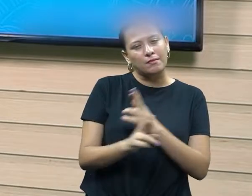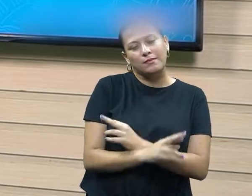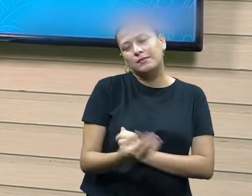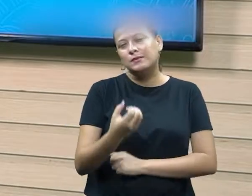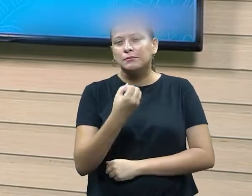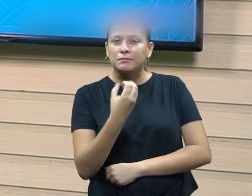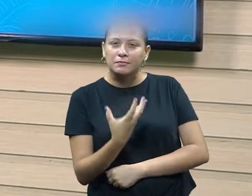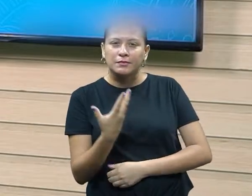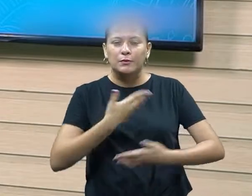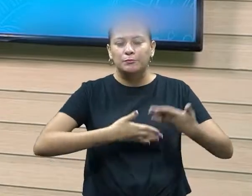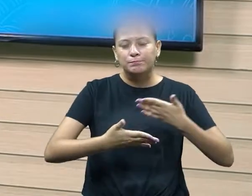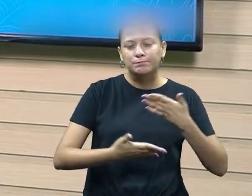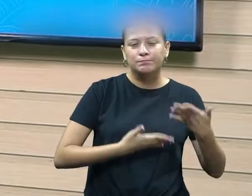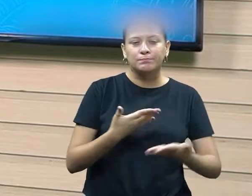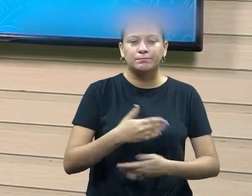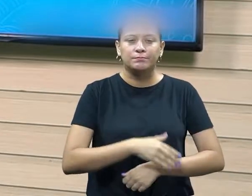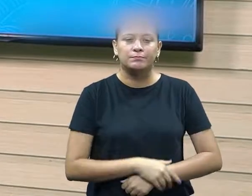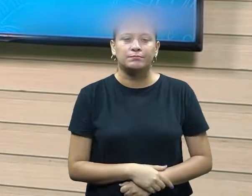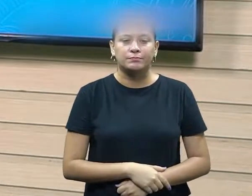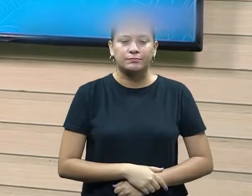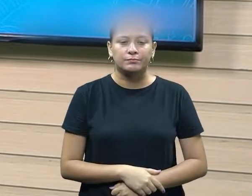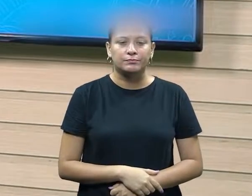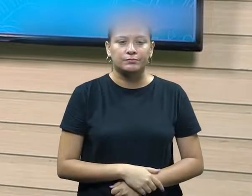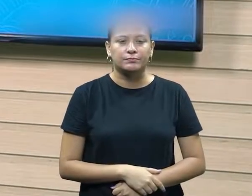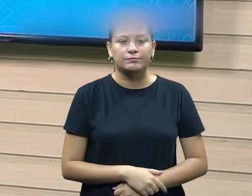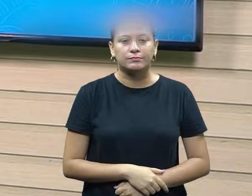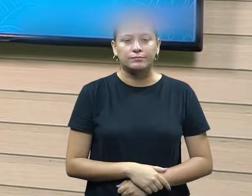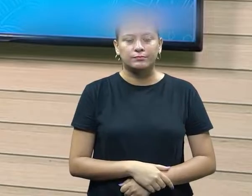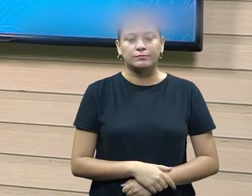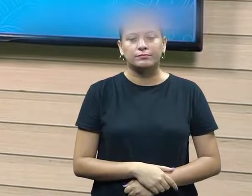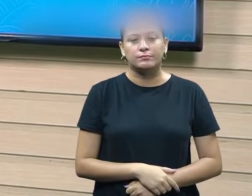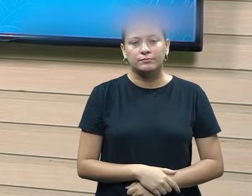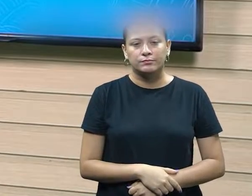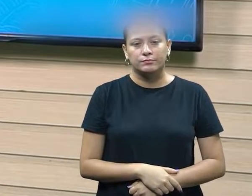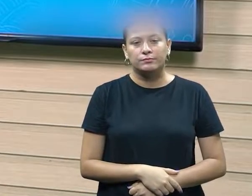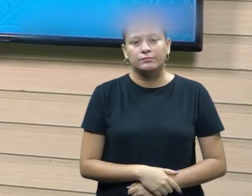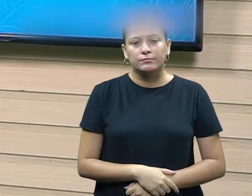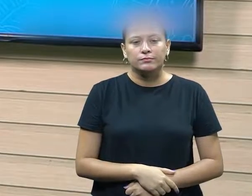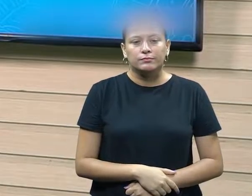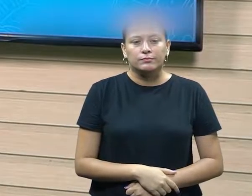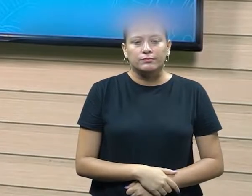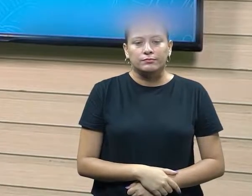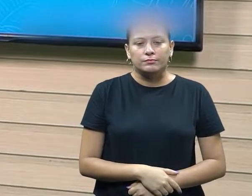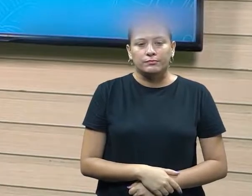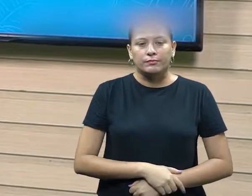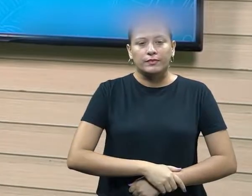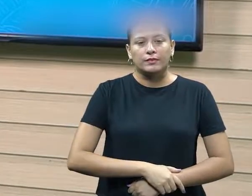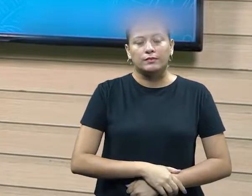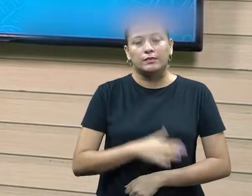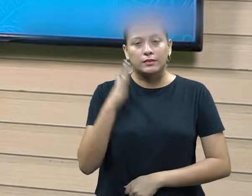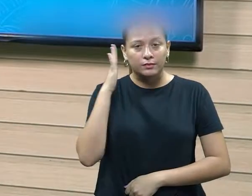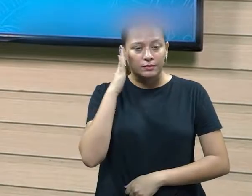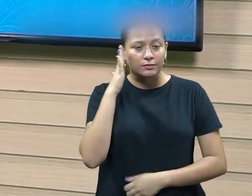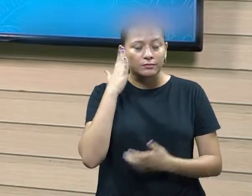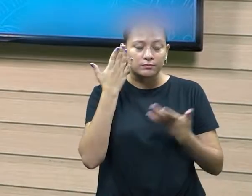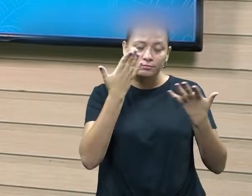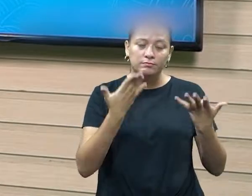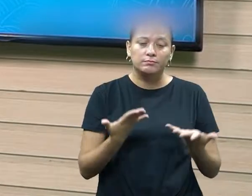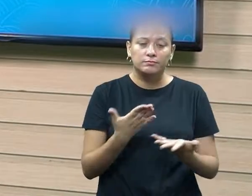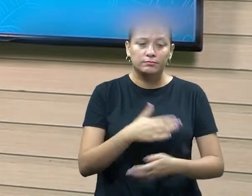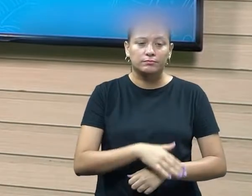aí a gente consegue localizar, né, a palavras e direcionar